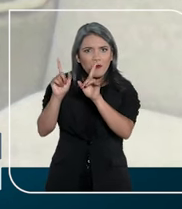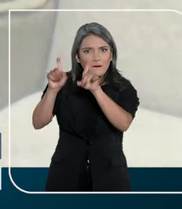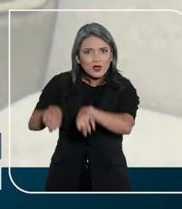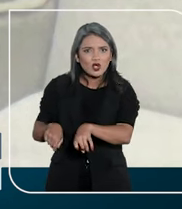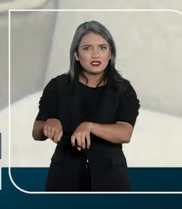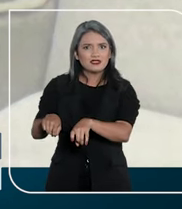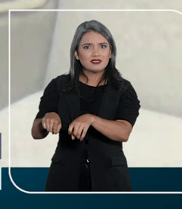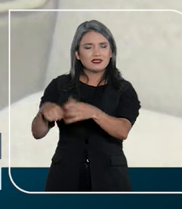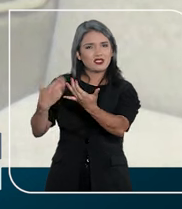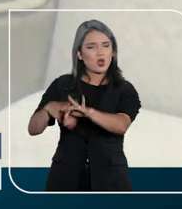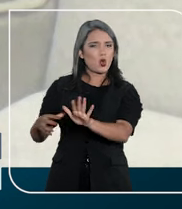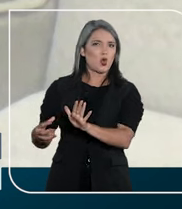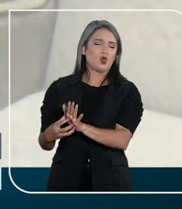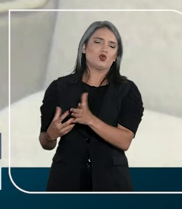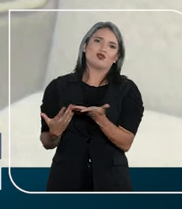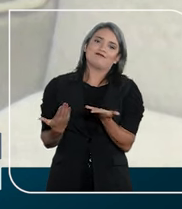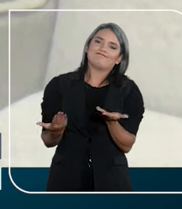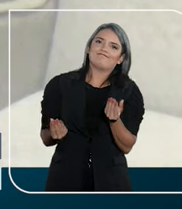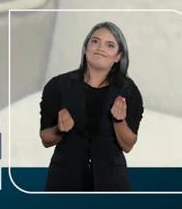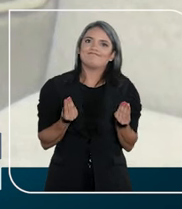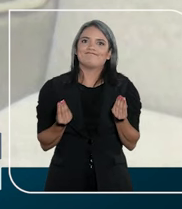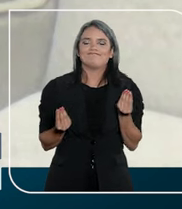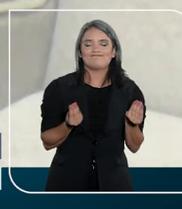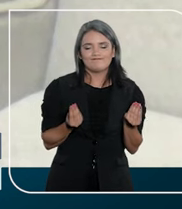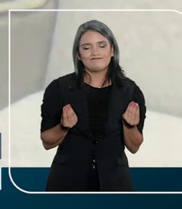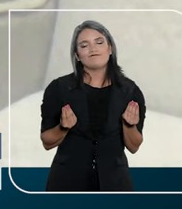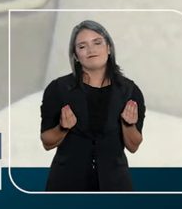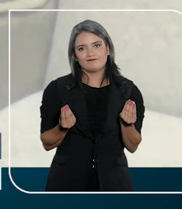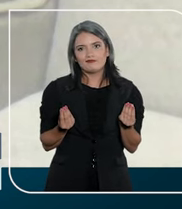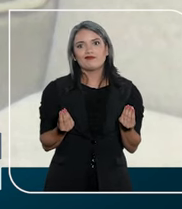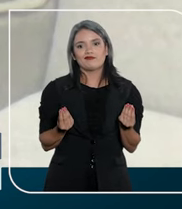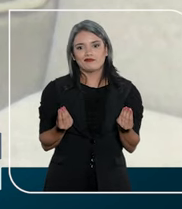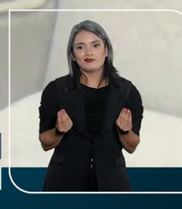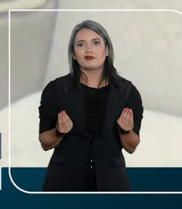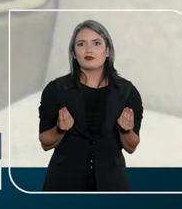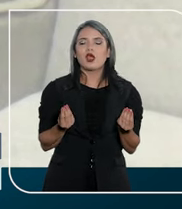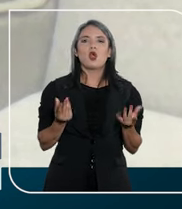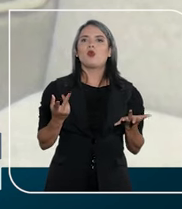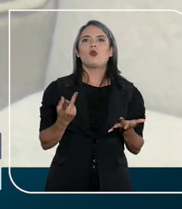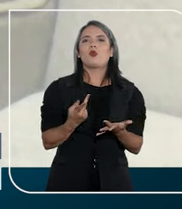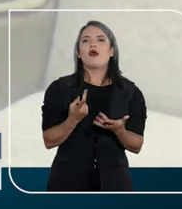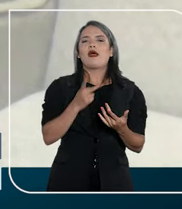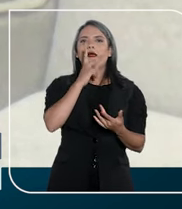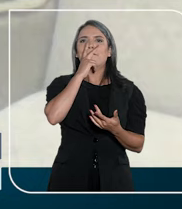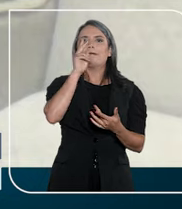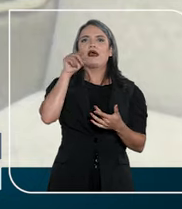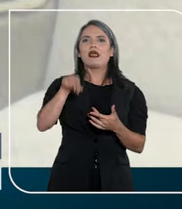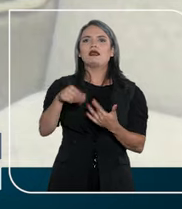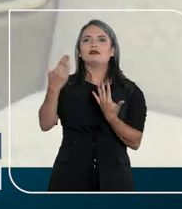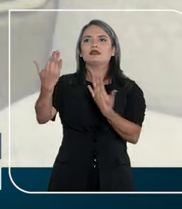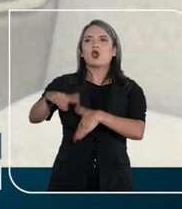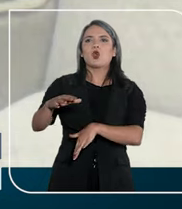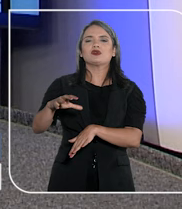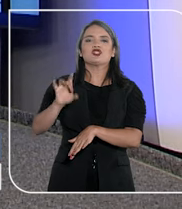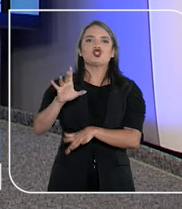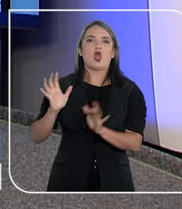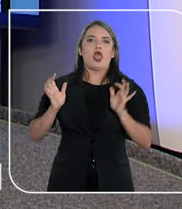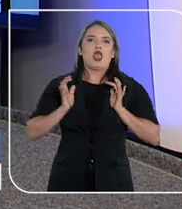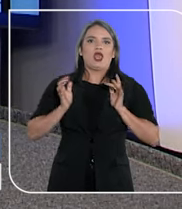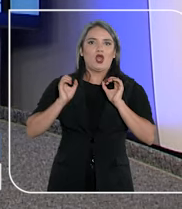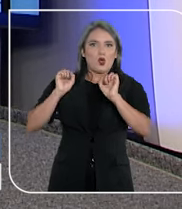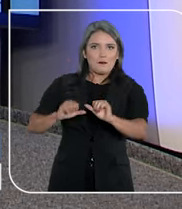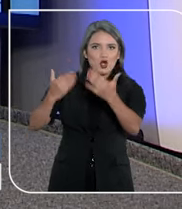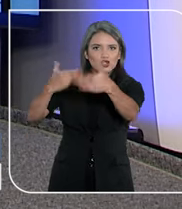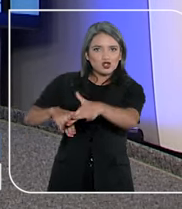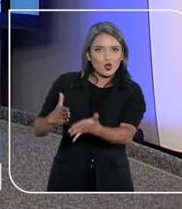pessoas aos cargos públicos. E geraria uma certa até elitização no acesso ao serviço público. Doutor